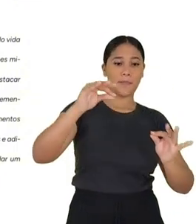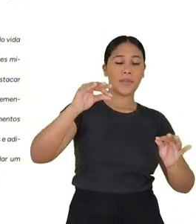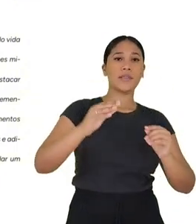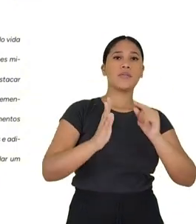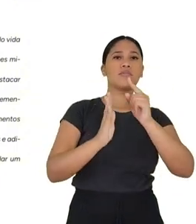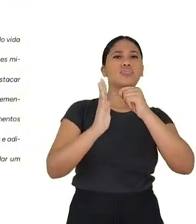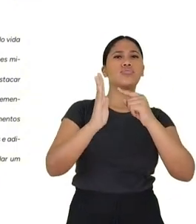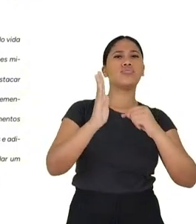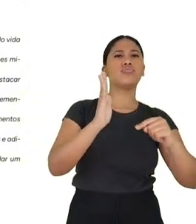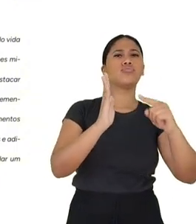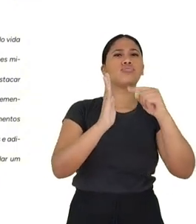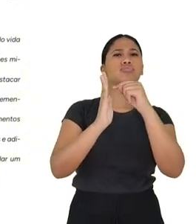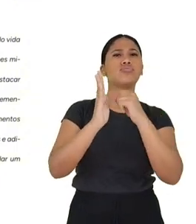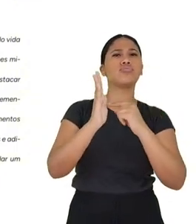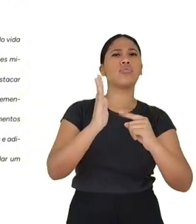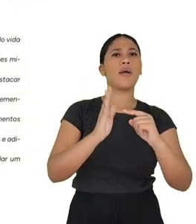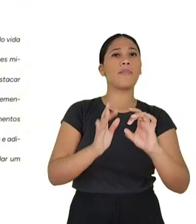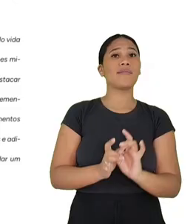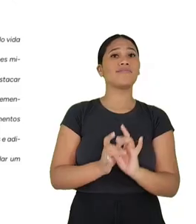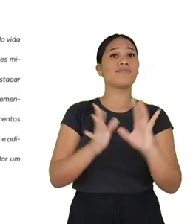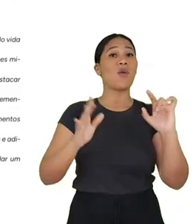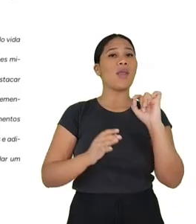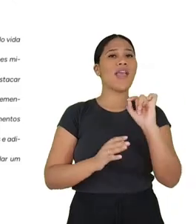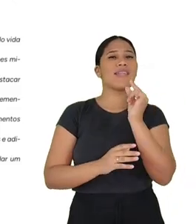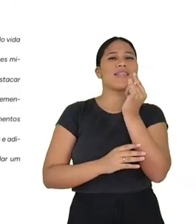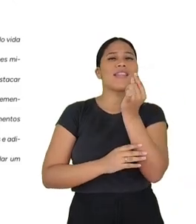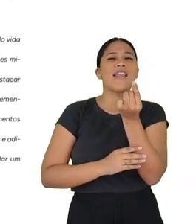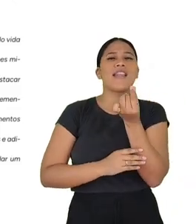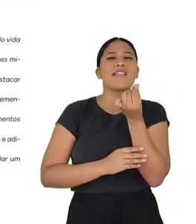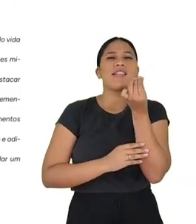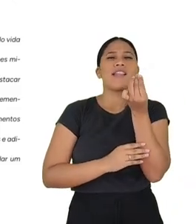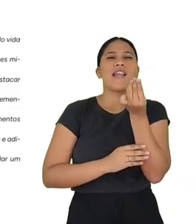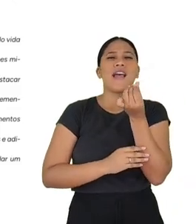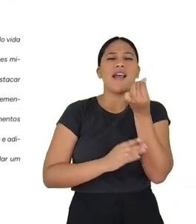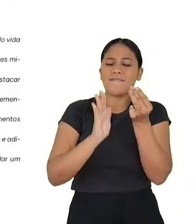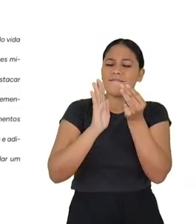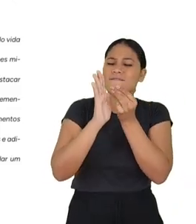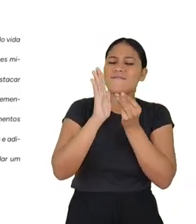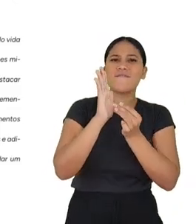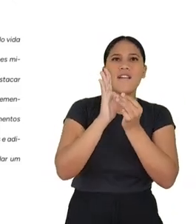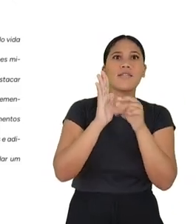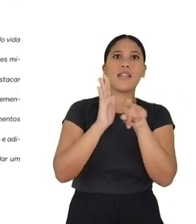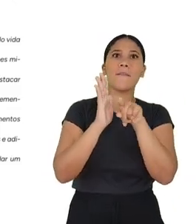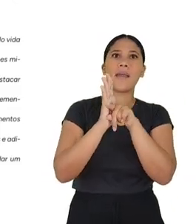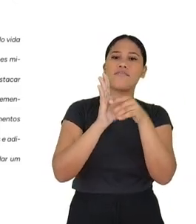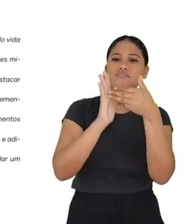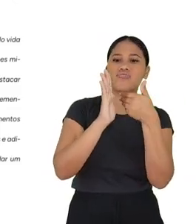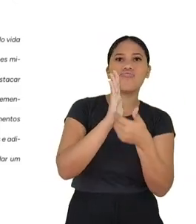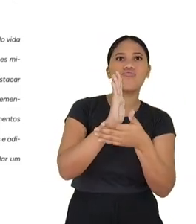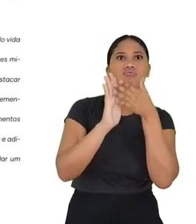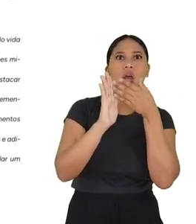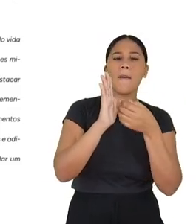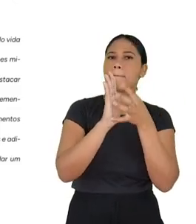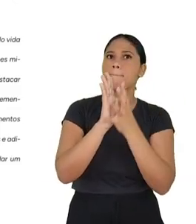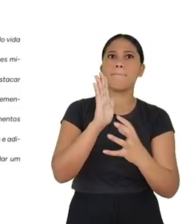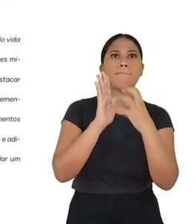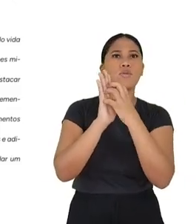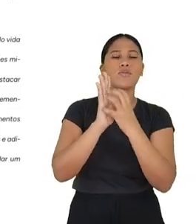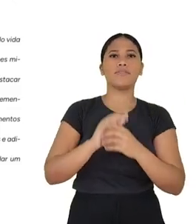de diferentes tamanhos para permitir tanto detalhes minuciosos quanto a cobertura de grandes áreas.